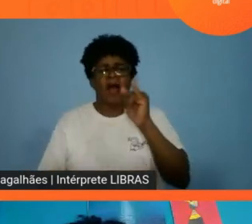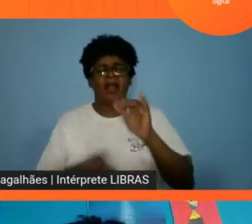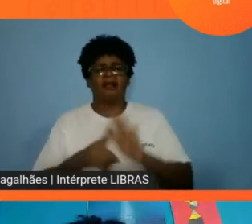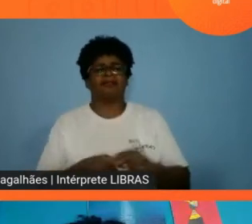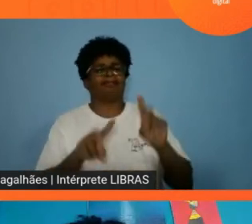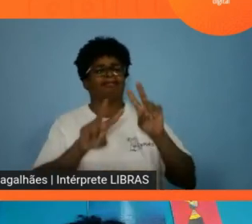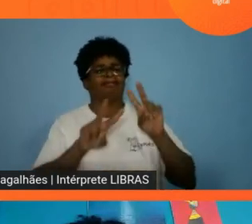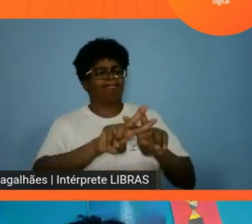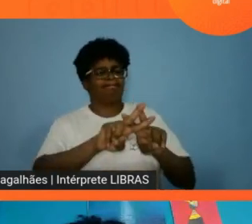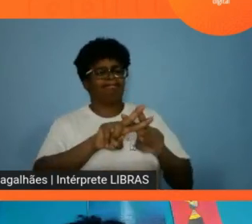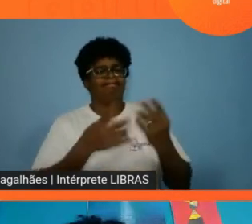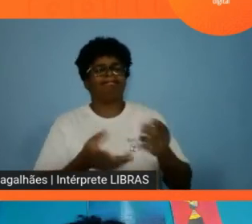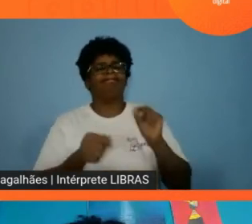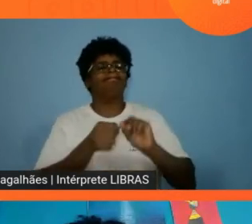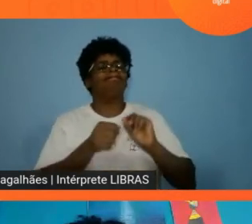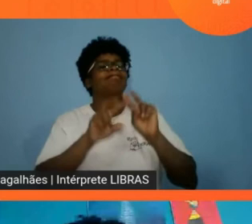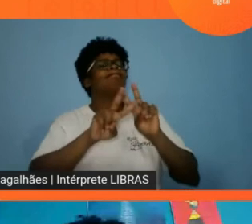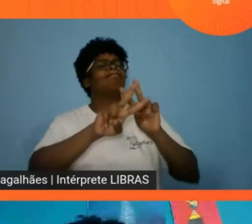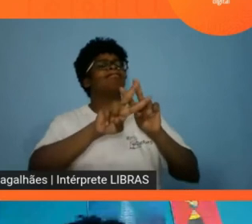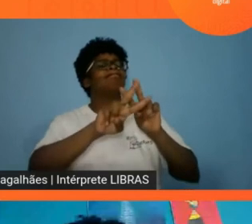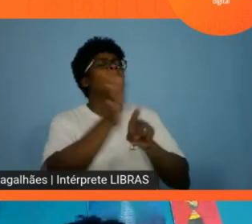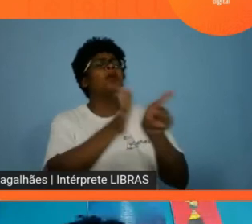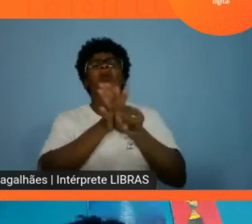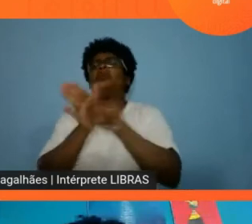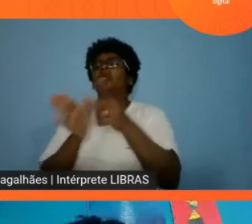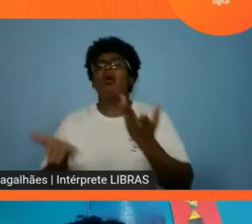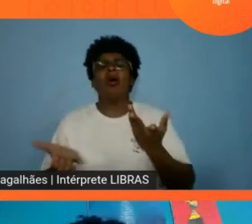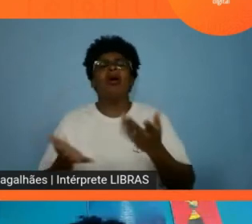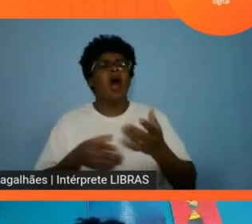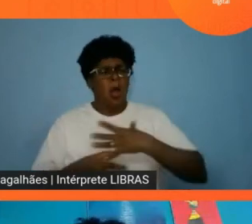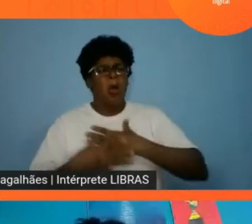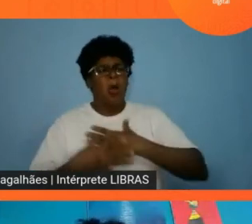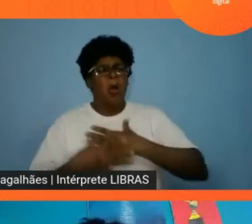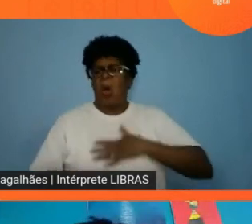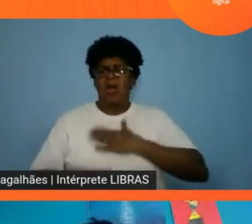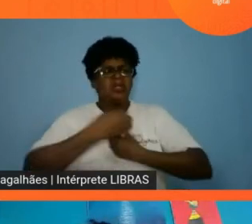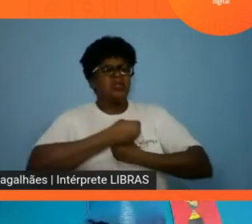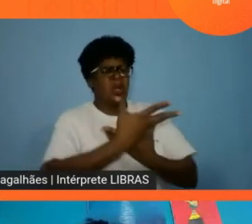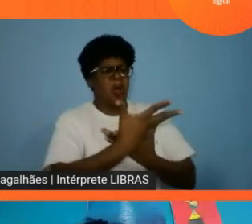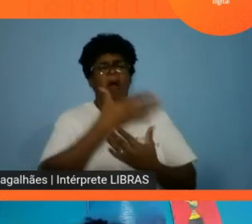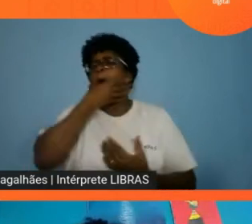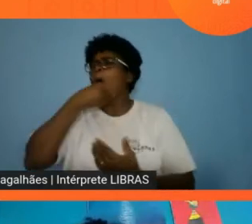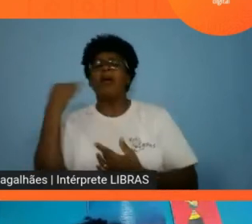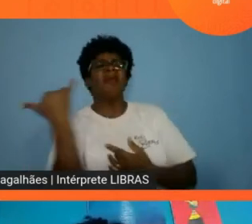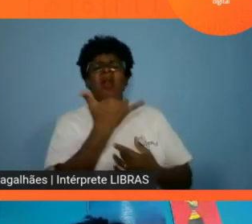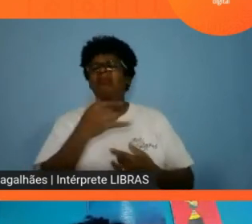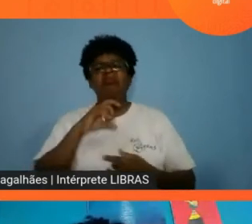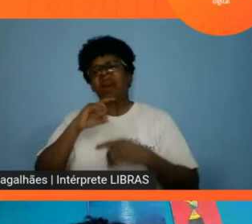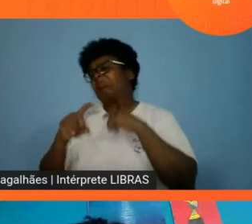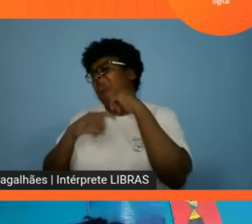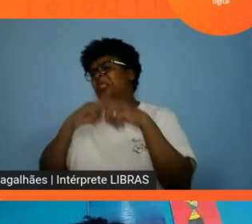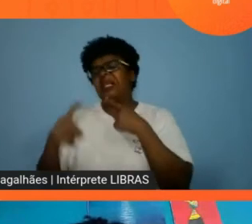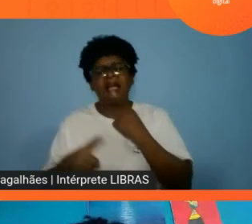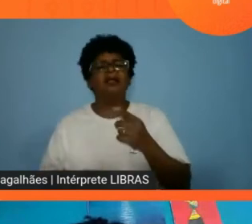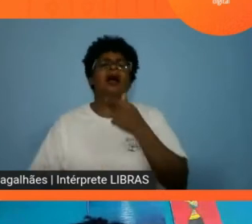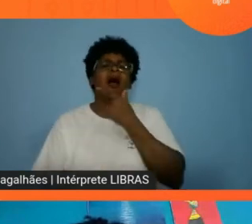Quem gosta, perguntou quem gostava de poesia, aí os meninos responderam, né, ninguém, senhor. Aí ele disse que recitou